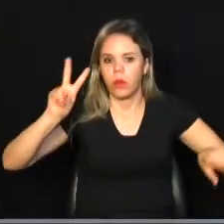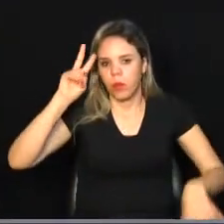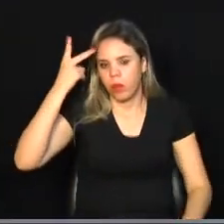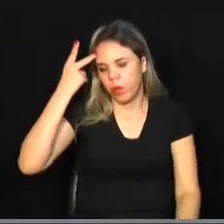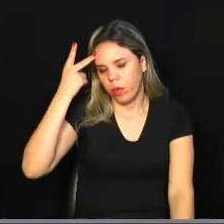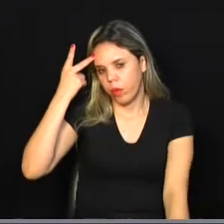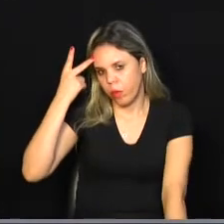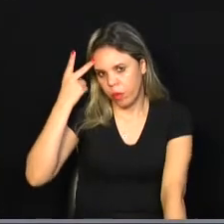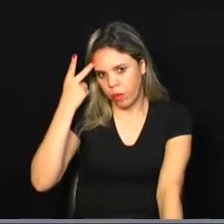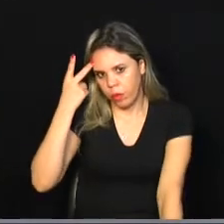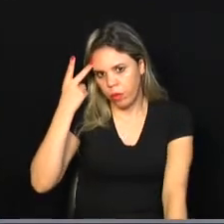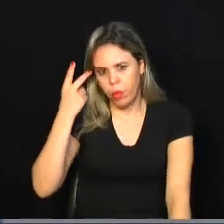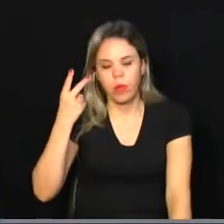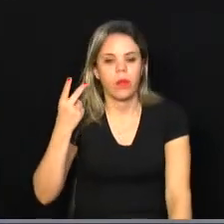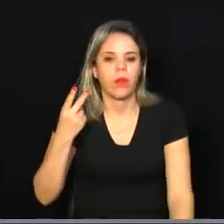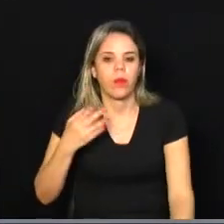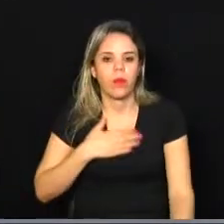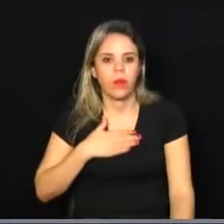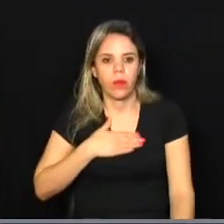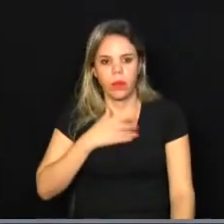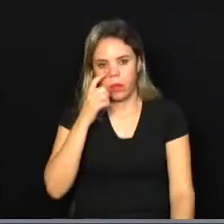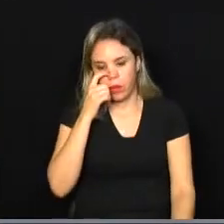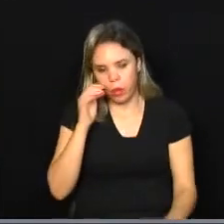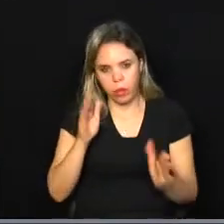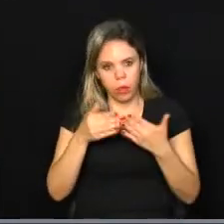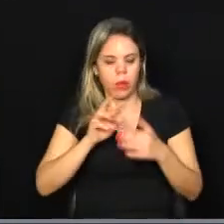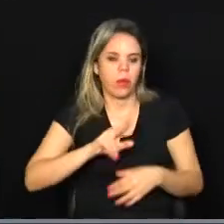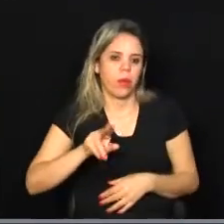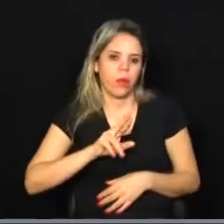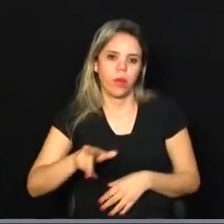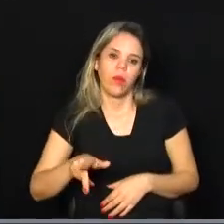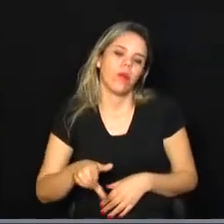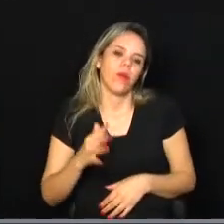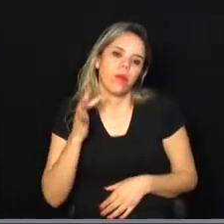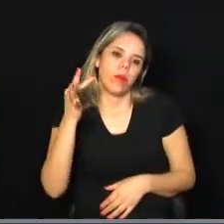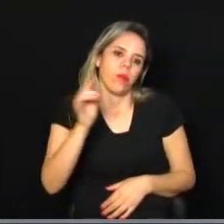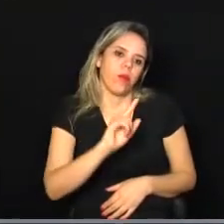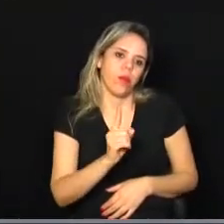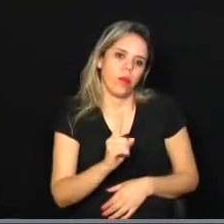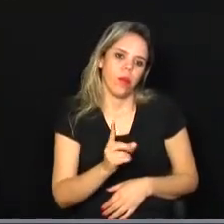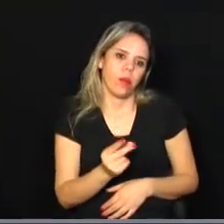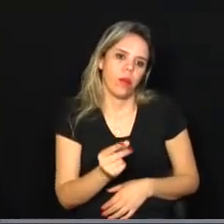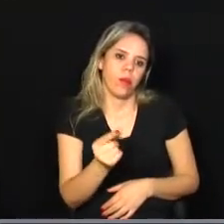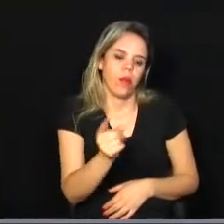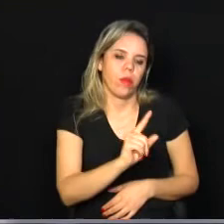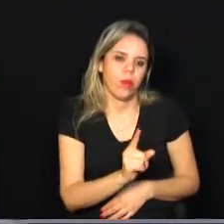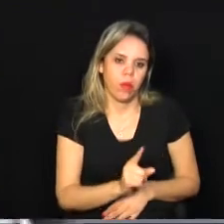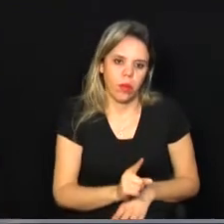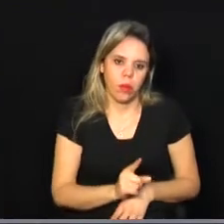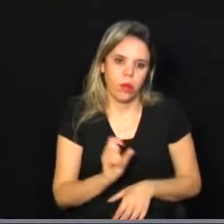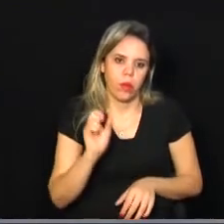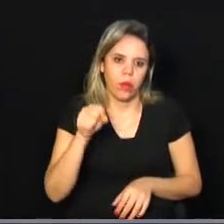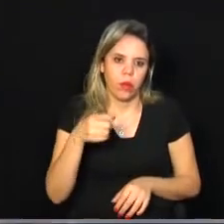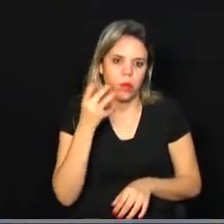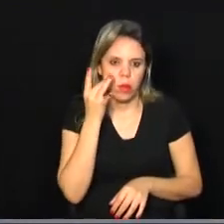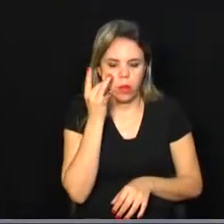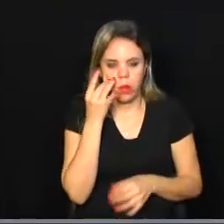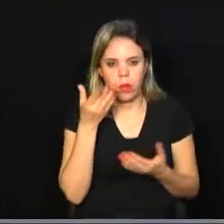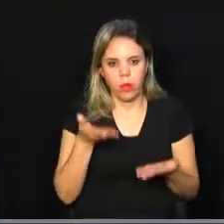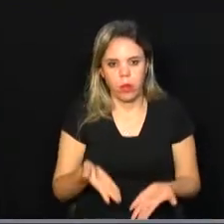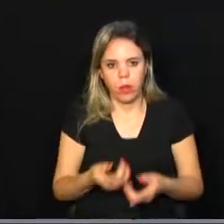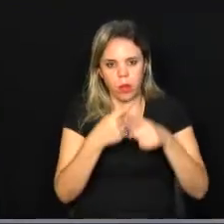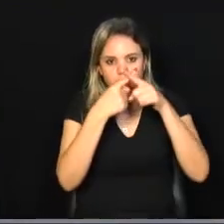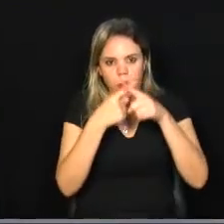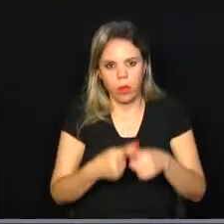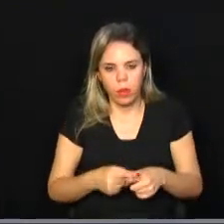diferente. O meu foco não era tanto no futuro de longo prazo, e sim no presente, nos